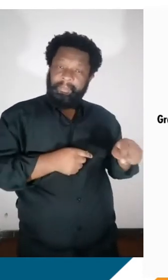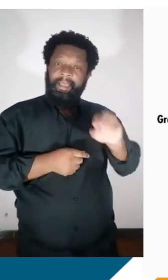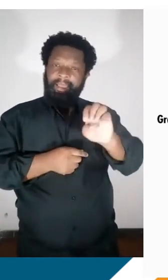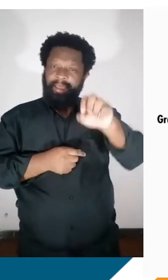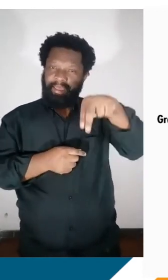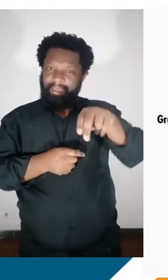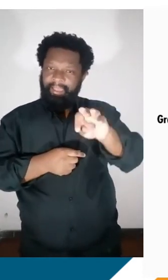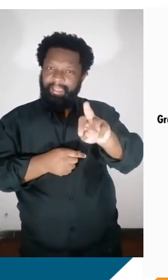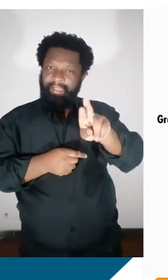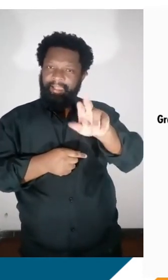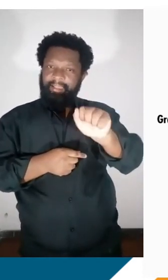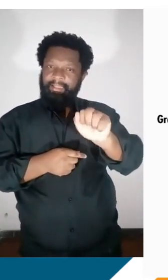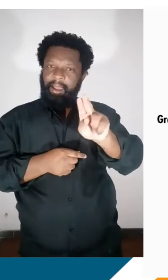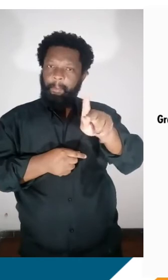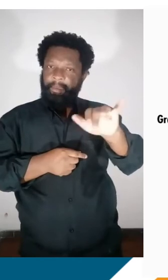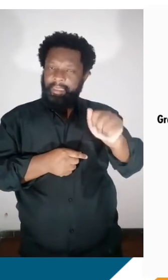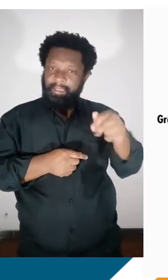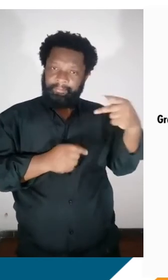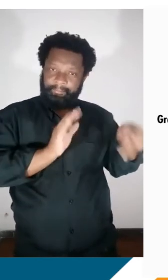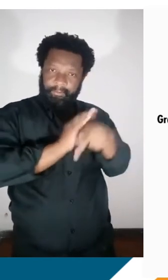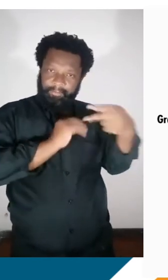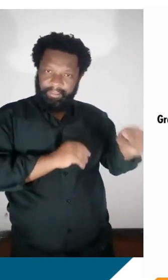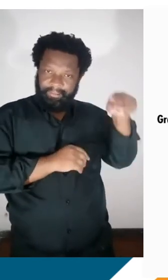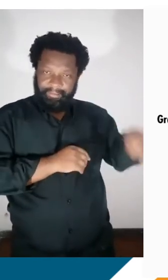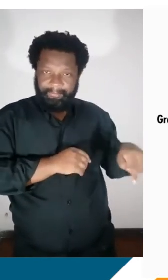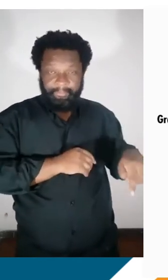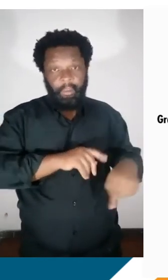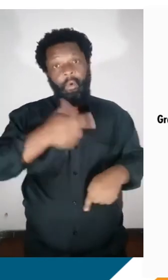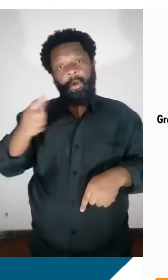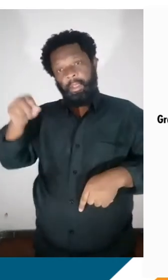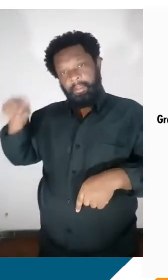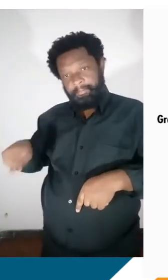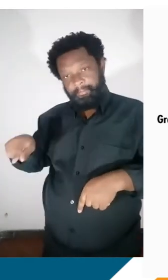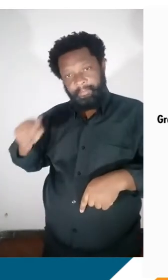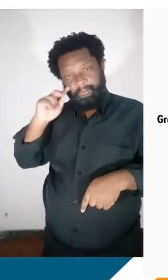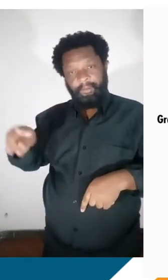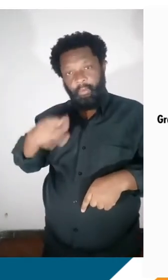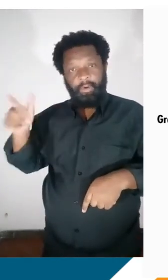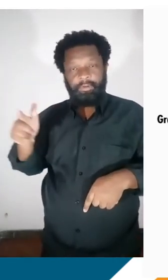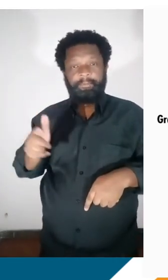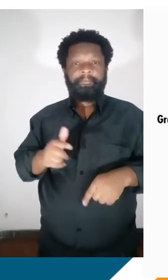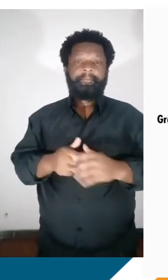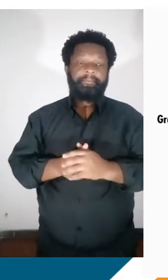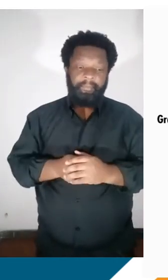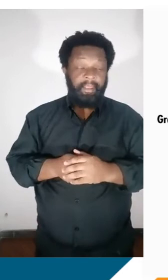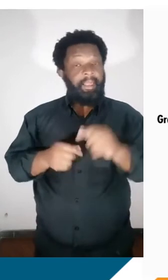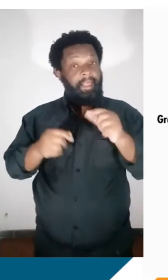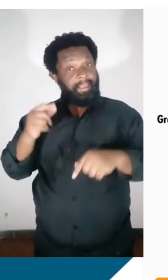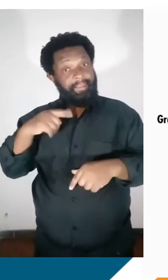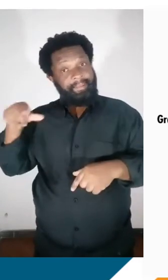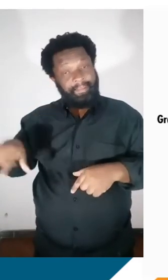é a entalpia dos reagentes. E a entalpia dos produtos? Os produtos estão nessa linha aqui, certo? Então,